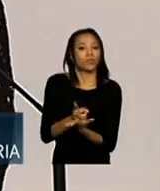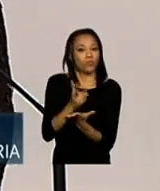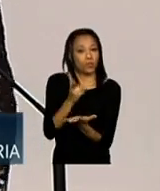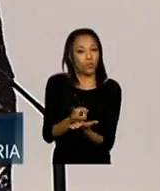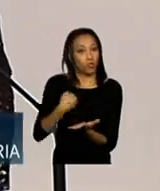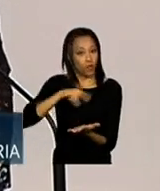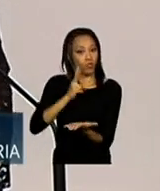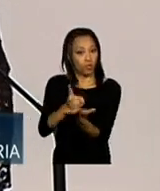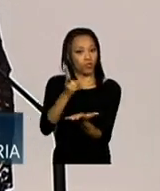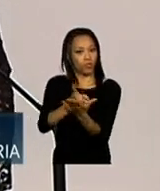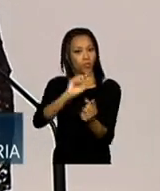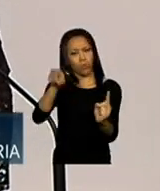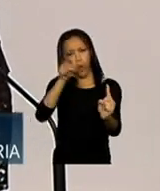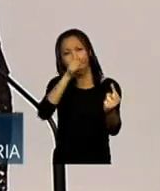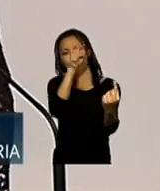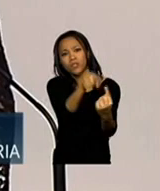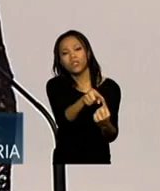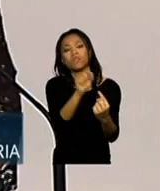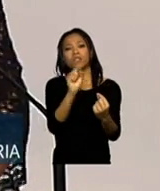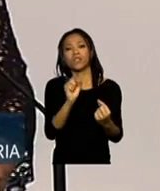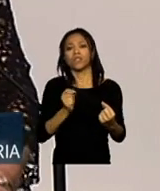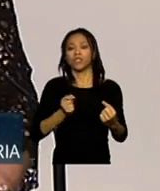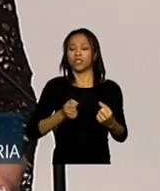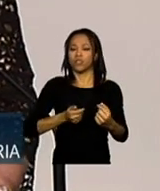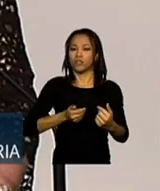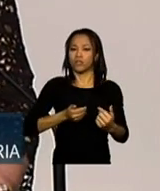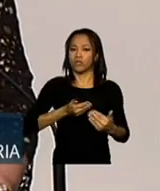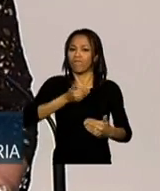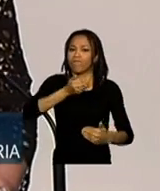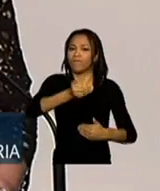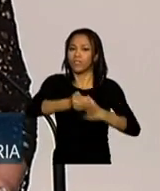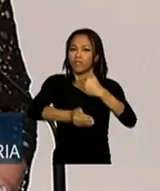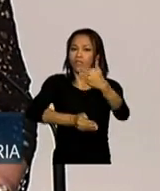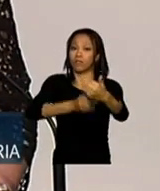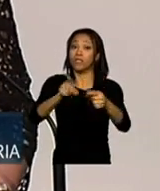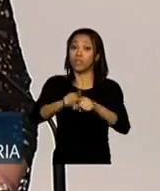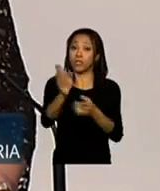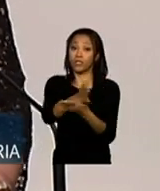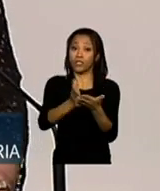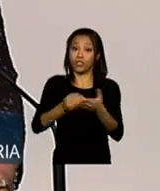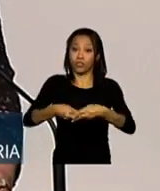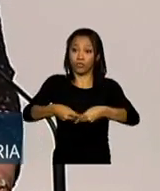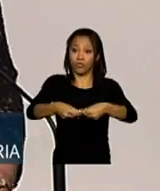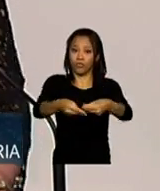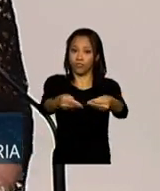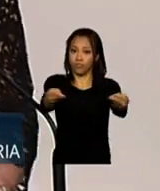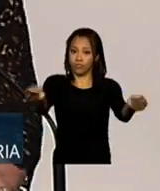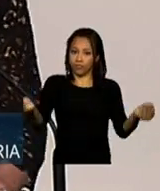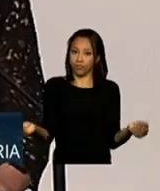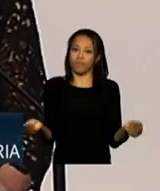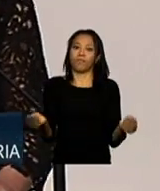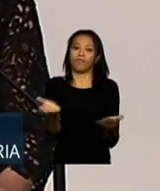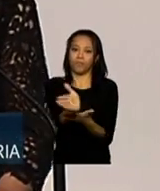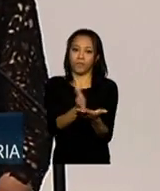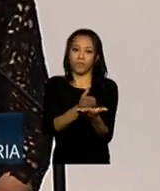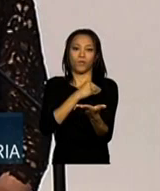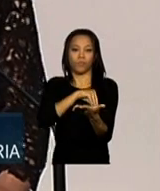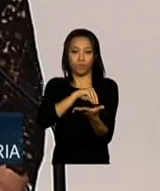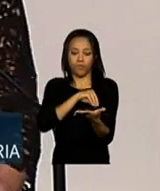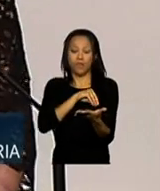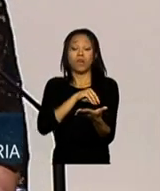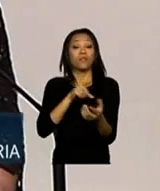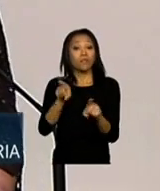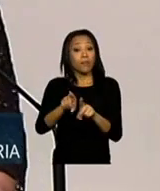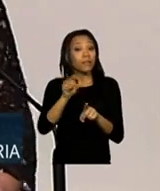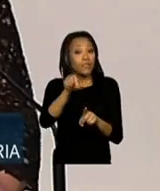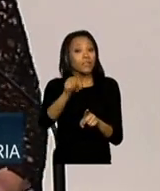sistematicamente o objetivo de crescer e o objetivo de distribuir. Isso requer compromisso